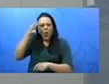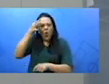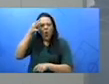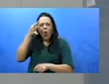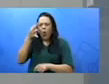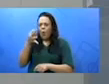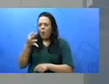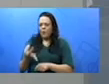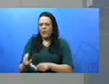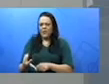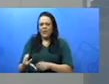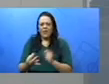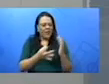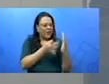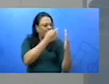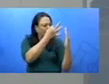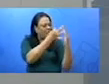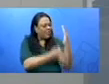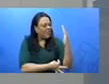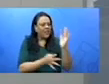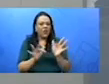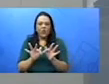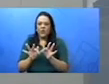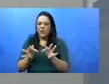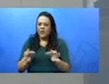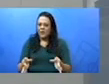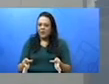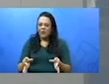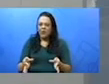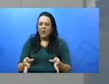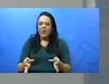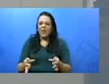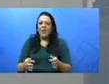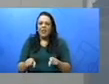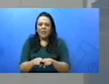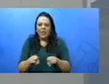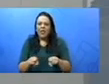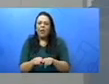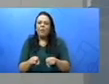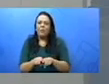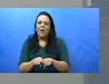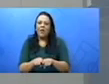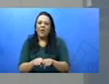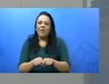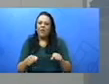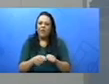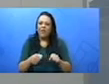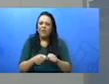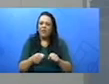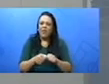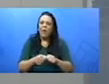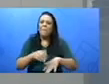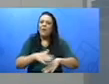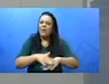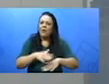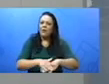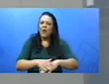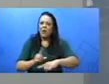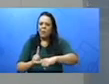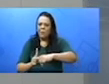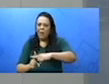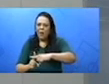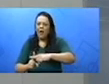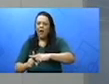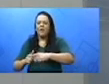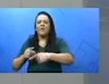textos simples e de realizar operações matemáticas de certa complexidade. Olha só. Então, ele